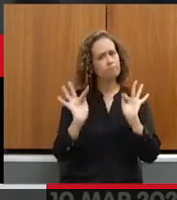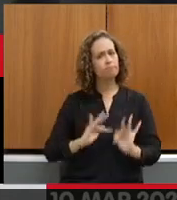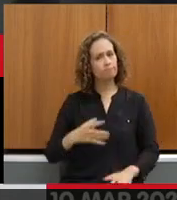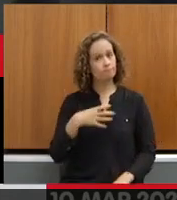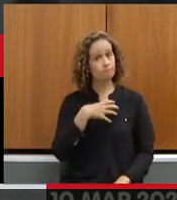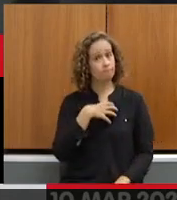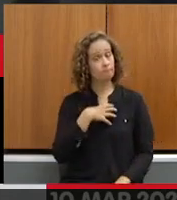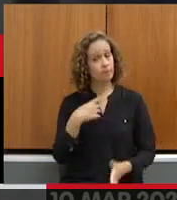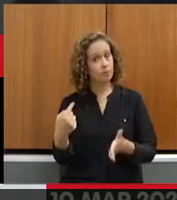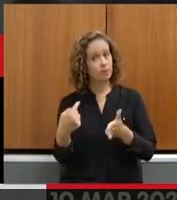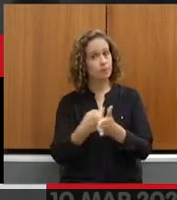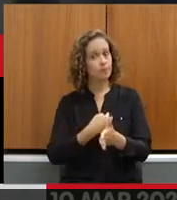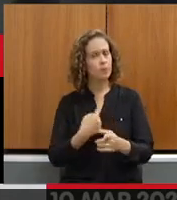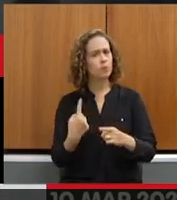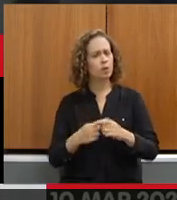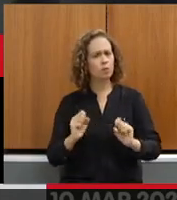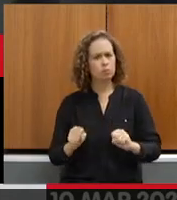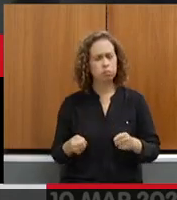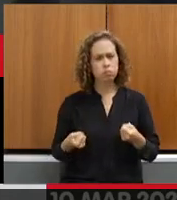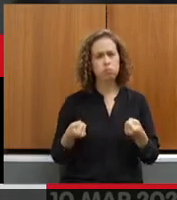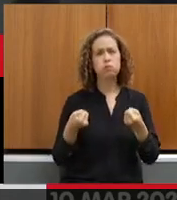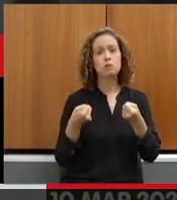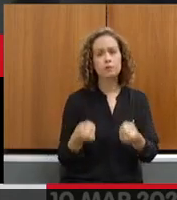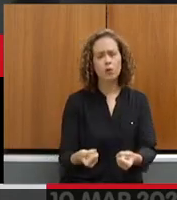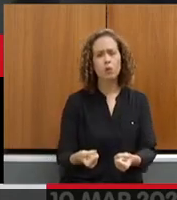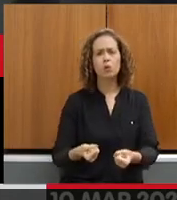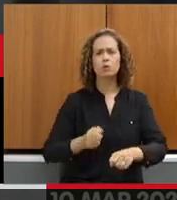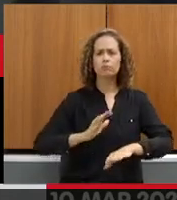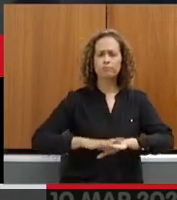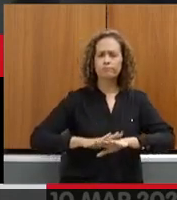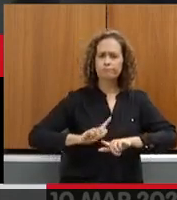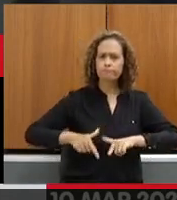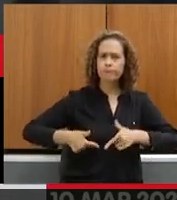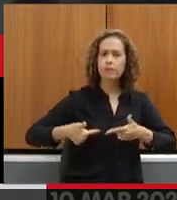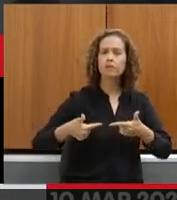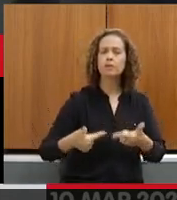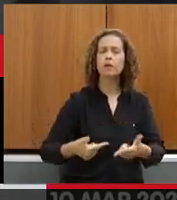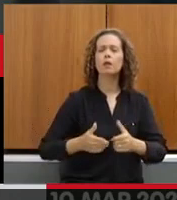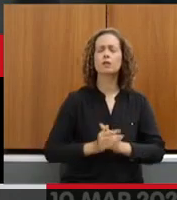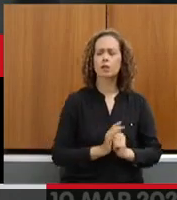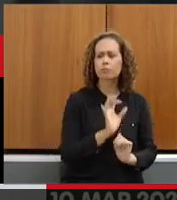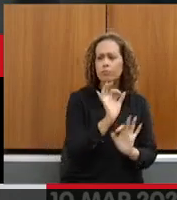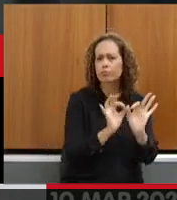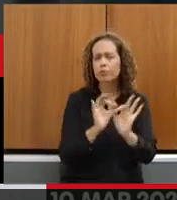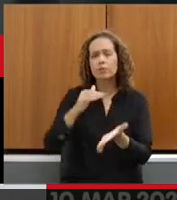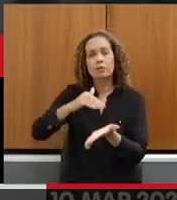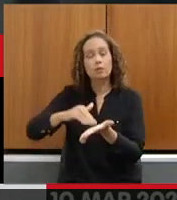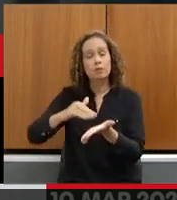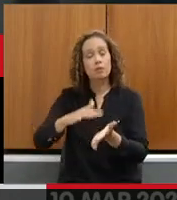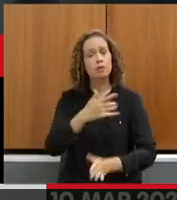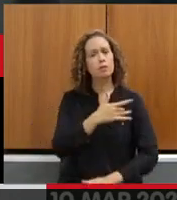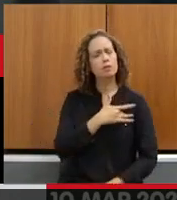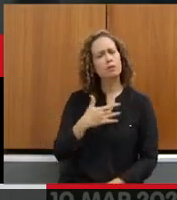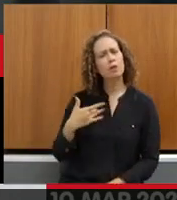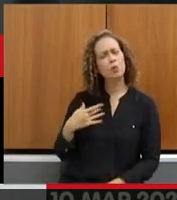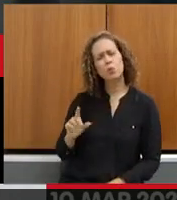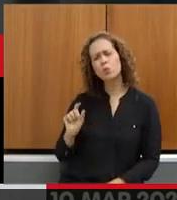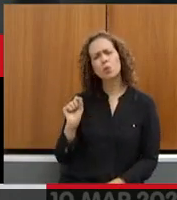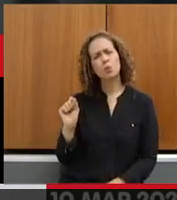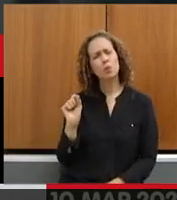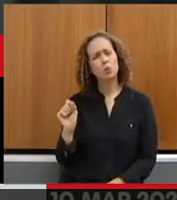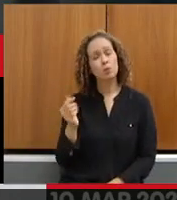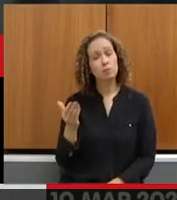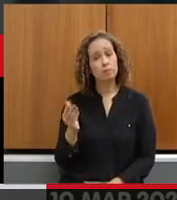isso porque assim o esforço tudo que nós estamos fazendo da estruturação da Secretaria de Saúde é para voltar